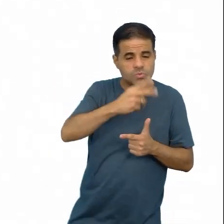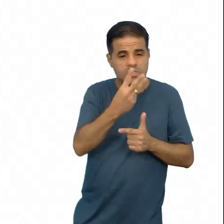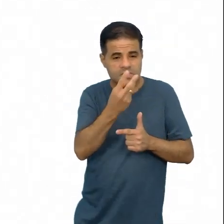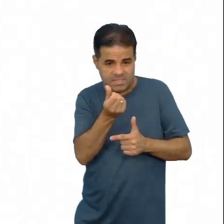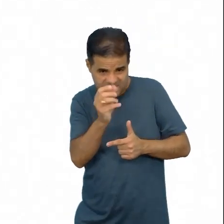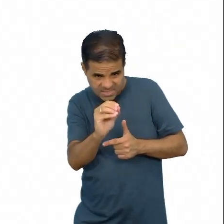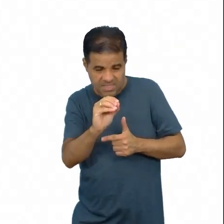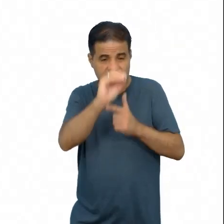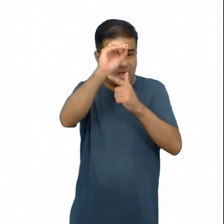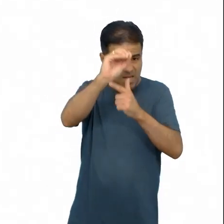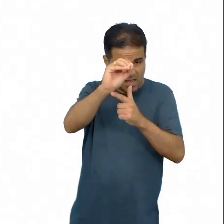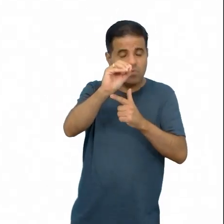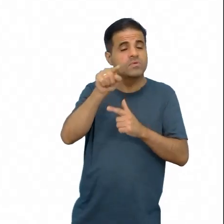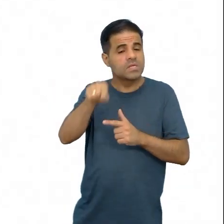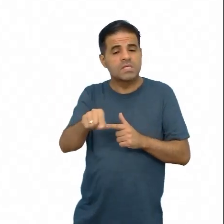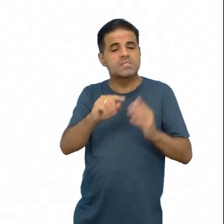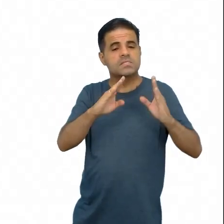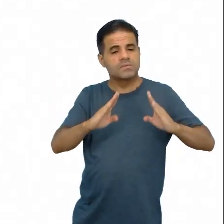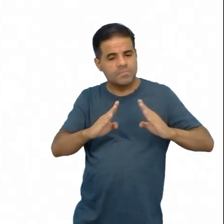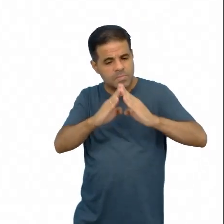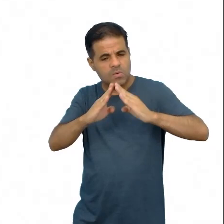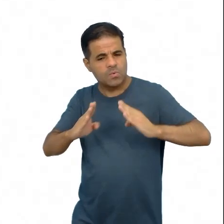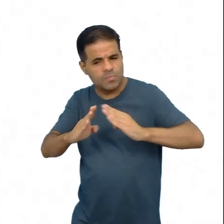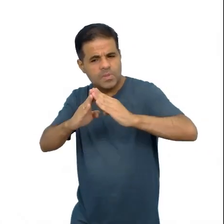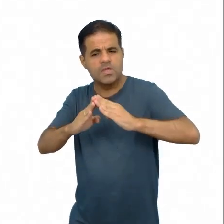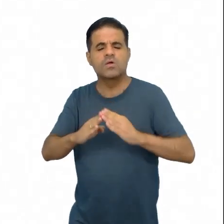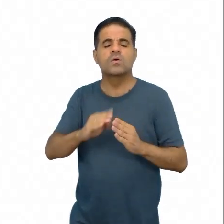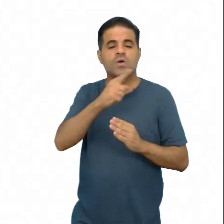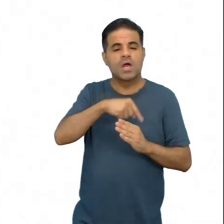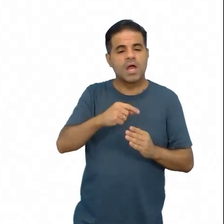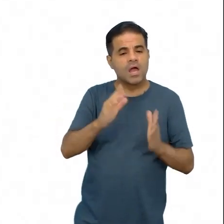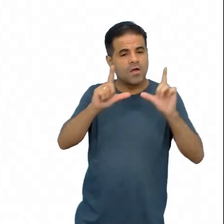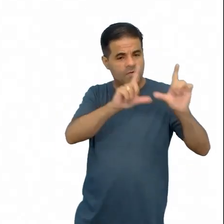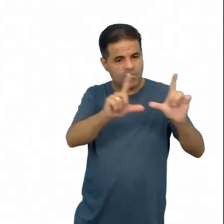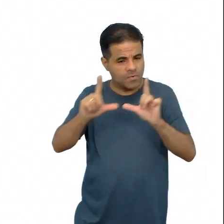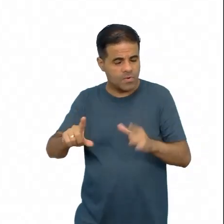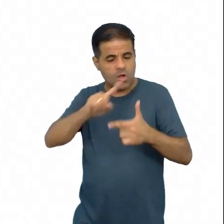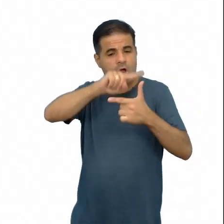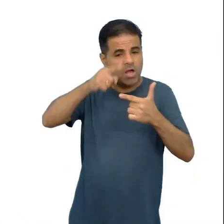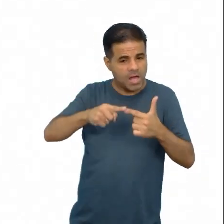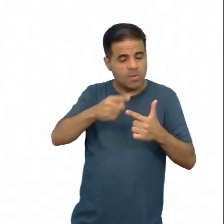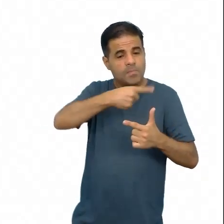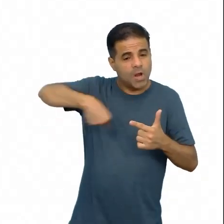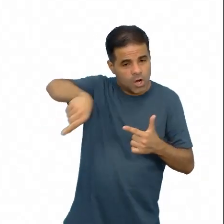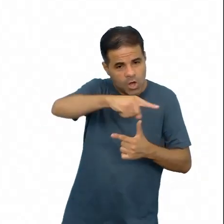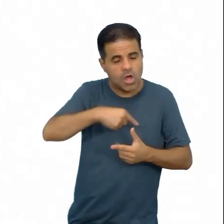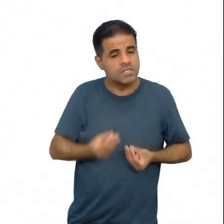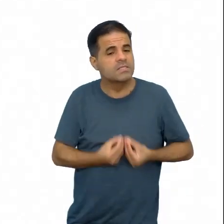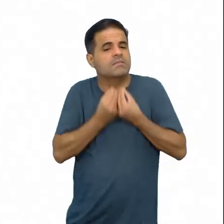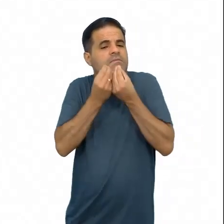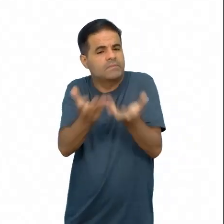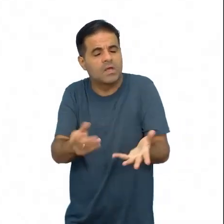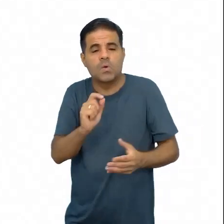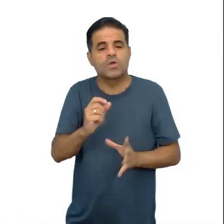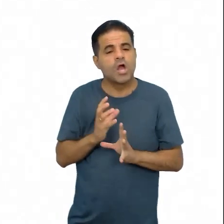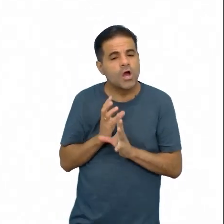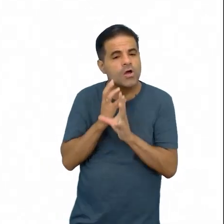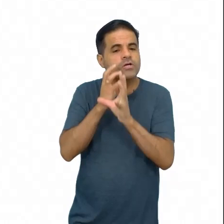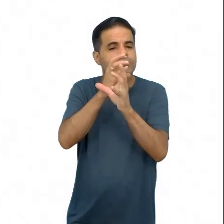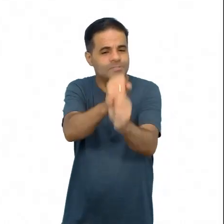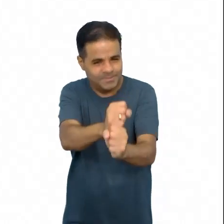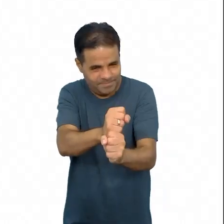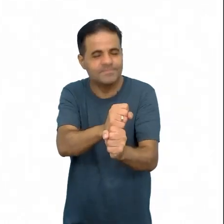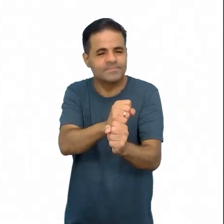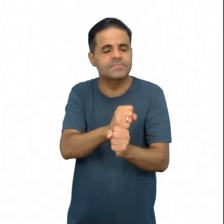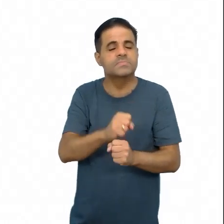360 graus, e nesses bicos, eles são formados por figuras ou por ângulos para nós, que eles dão o quê? Que a soma entre eles